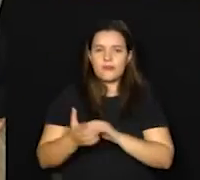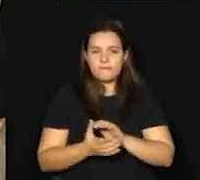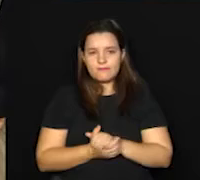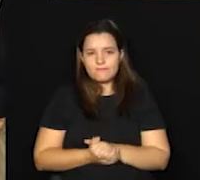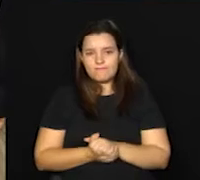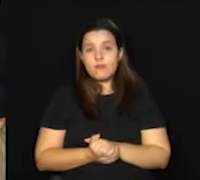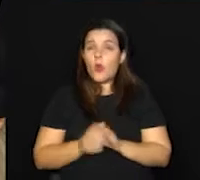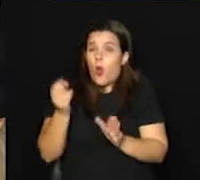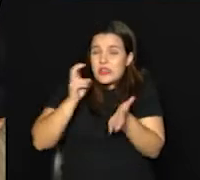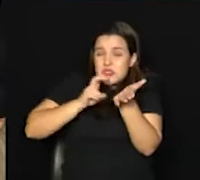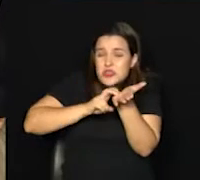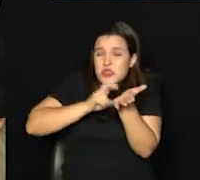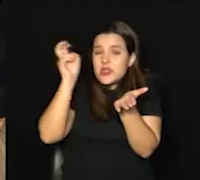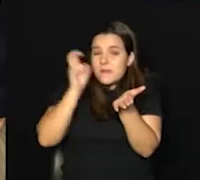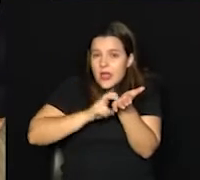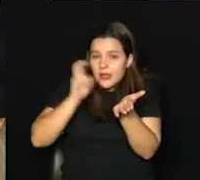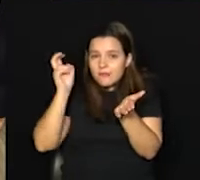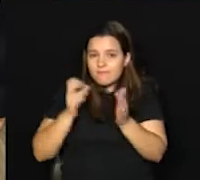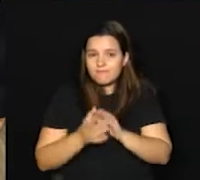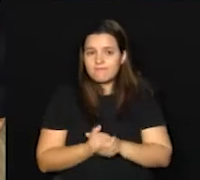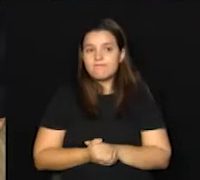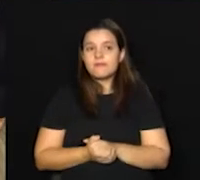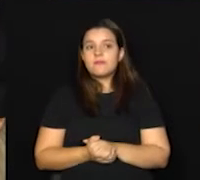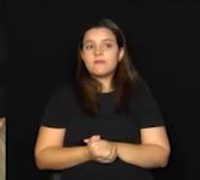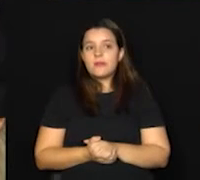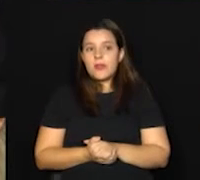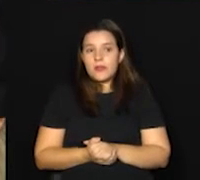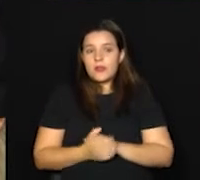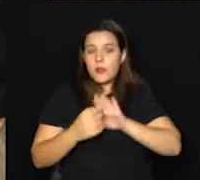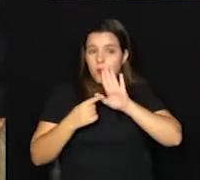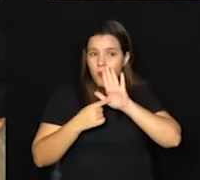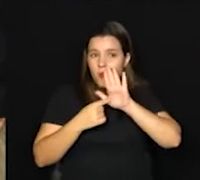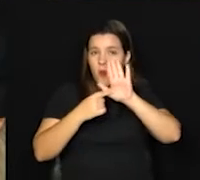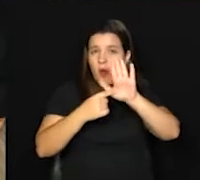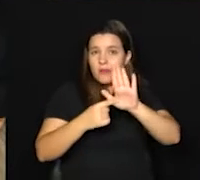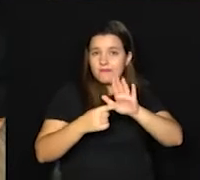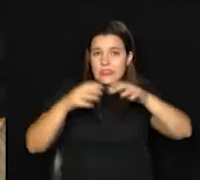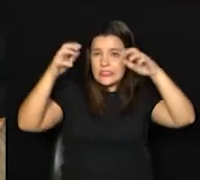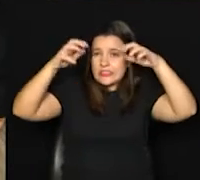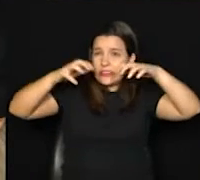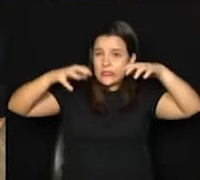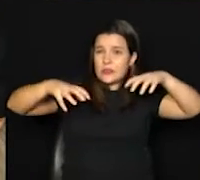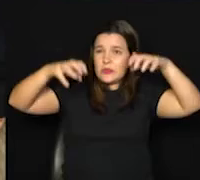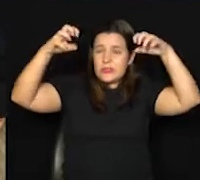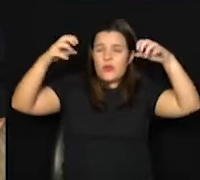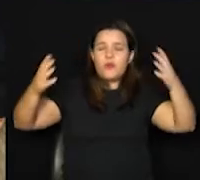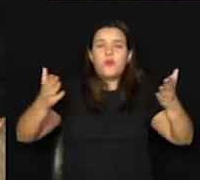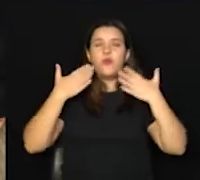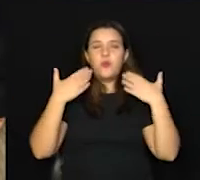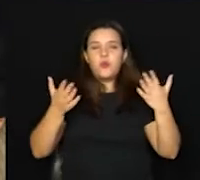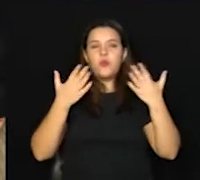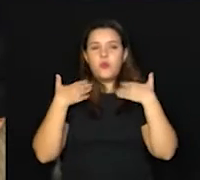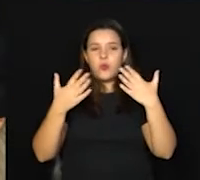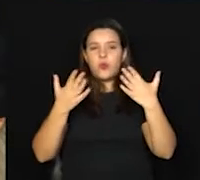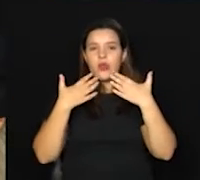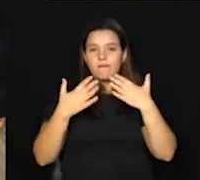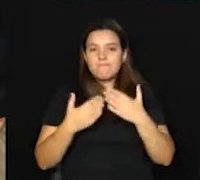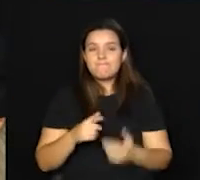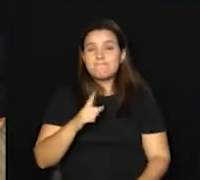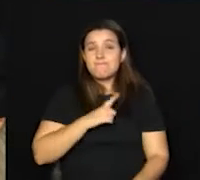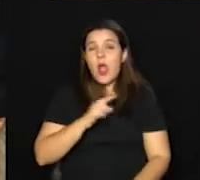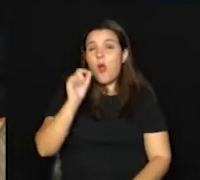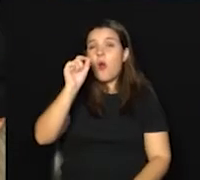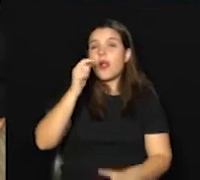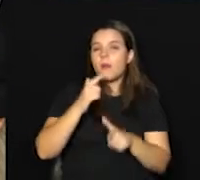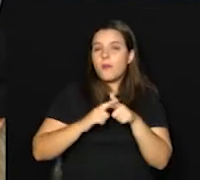um outro efeito também. Tem um reflexo nessa estiagem, este calor, que é no número de incêndios